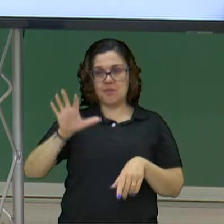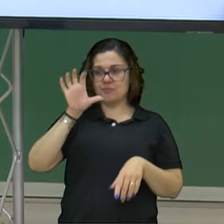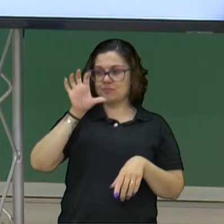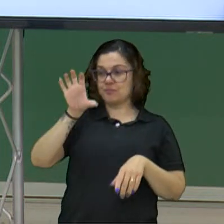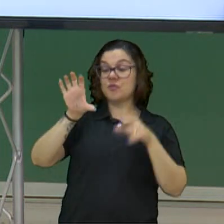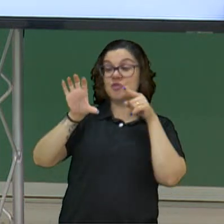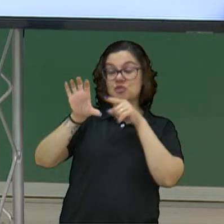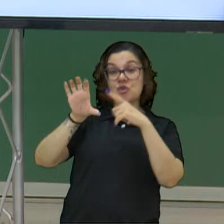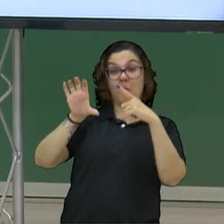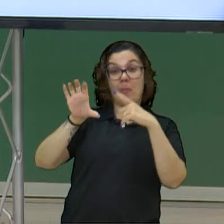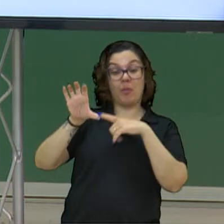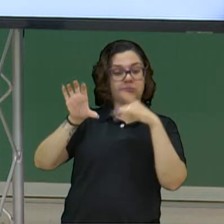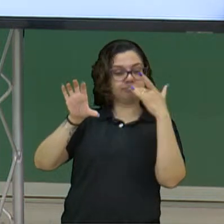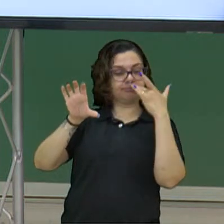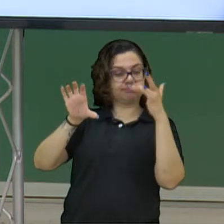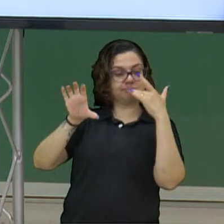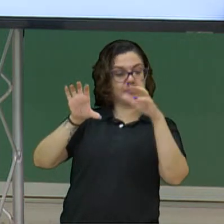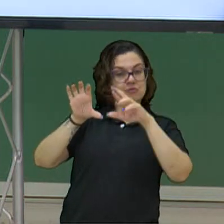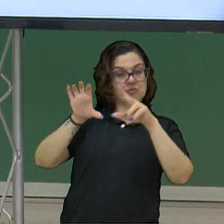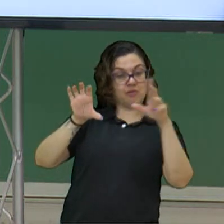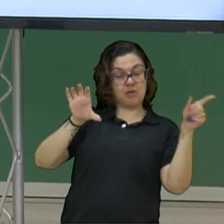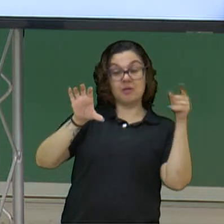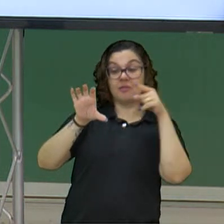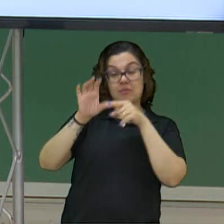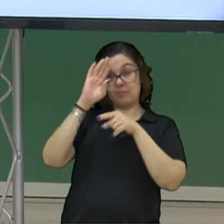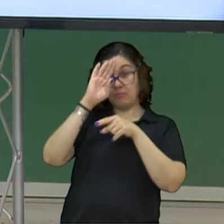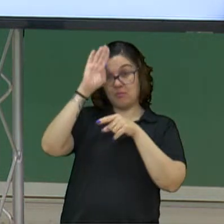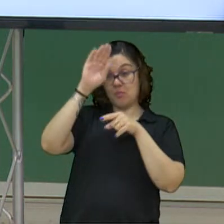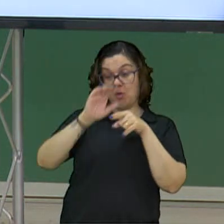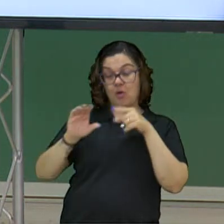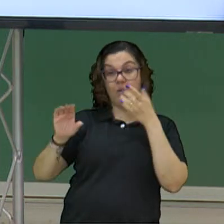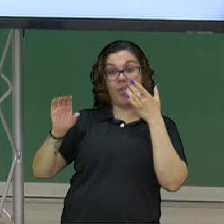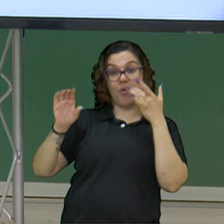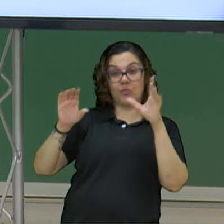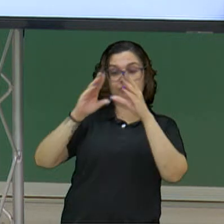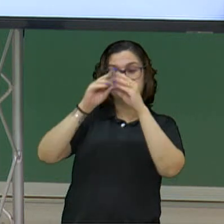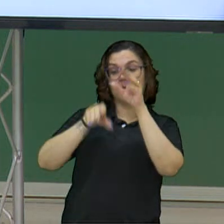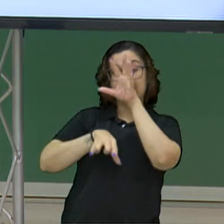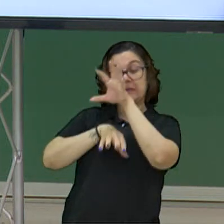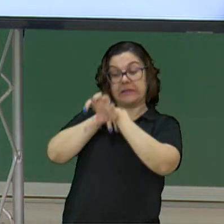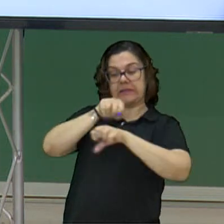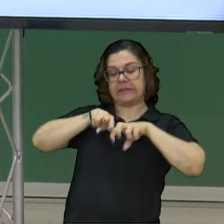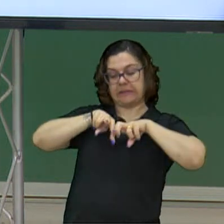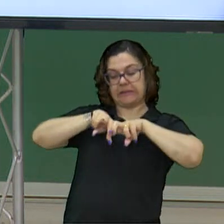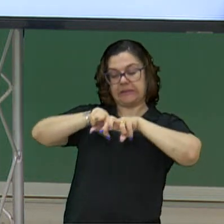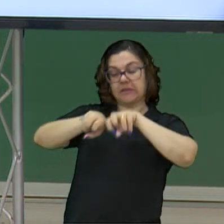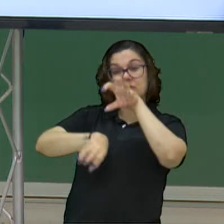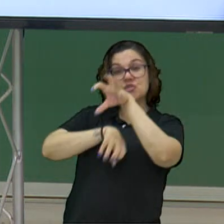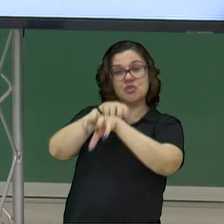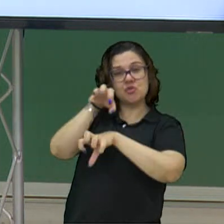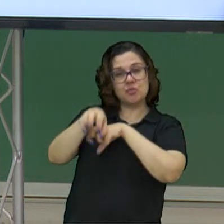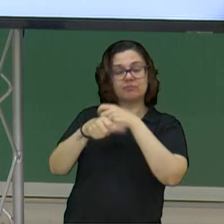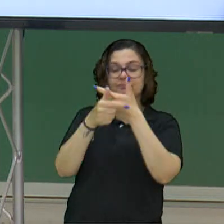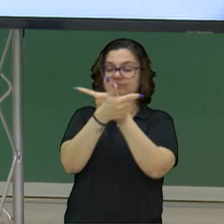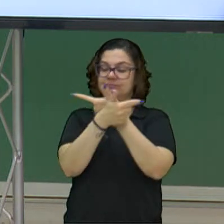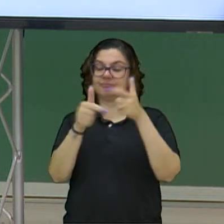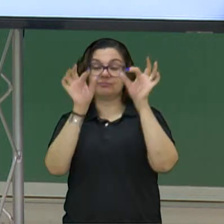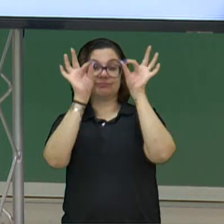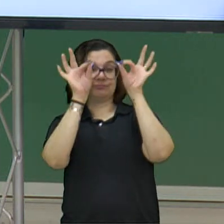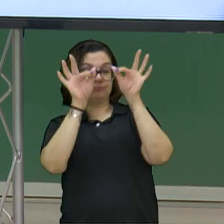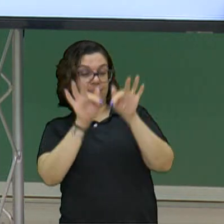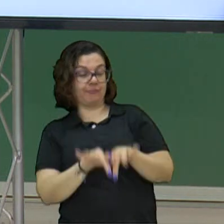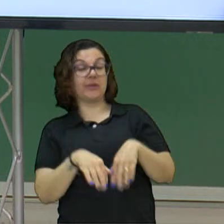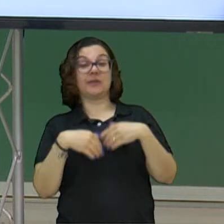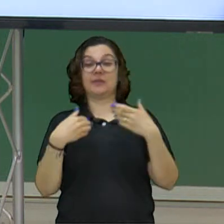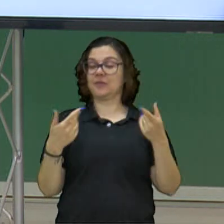jazidas de metais preciosos inclusive o ouro e hoje esse ouro foi retirado e não se recompôs a natureza por isso ele